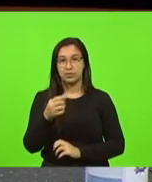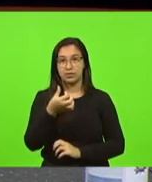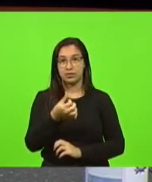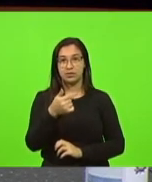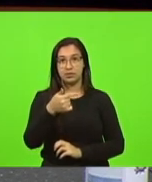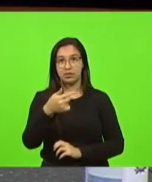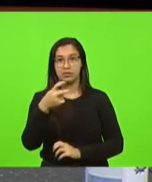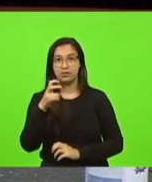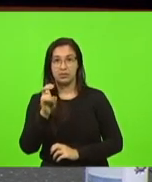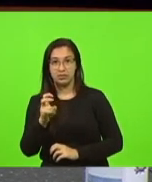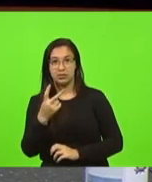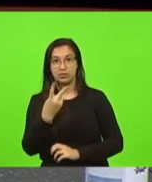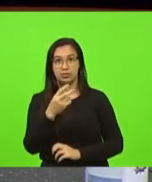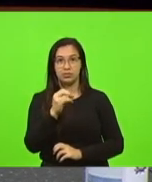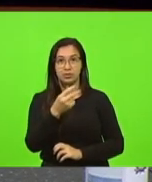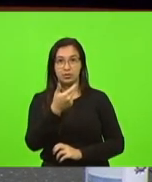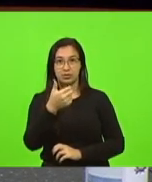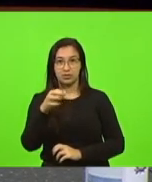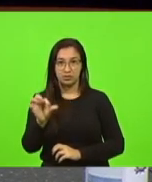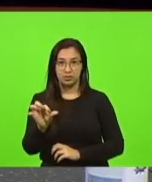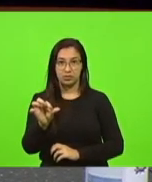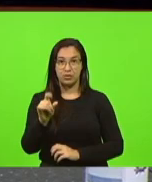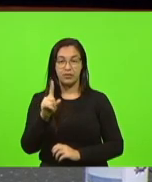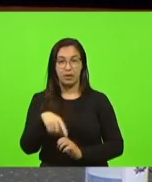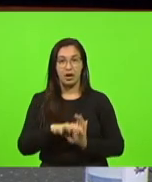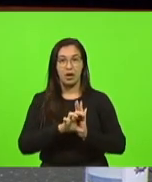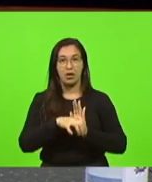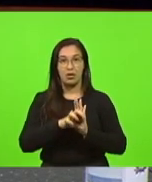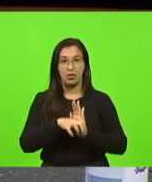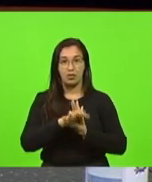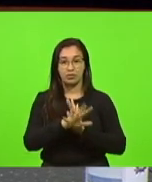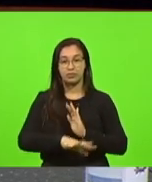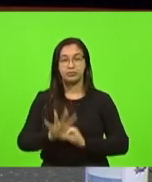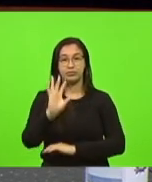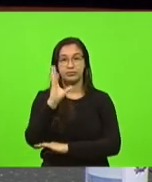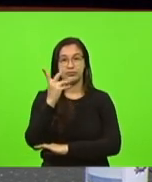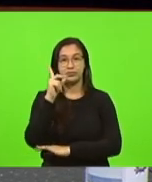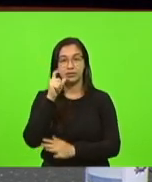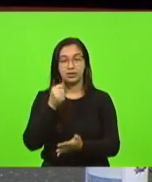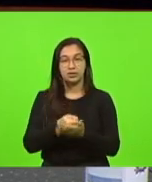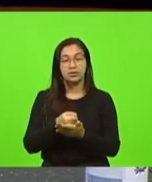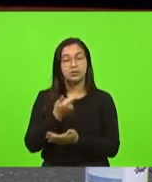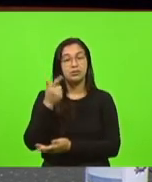14.675/2009, que institui o Código do Meio Ambiente e estabelece outras providências.